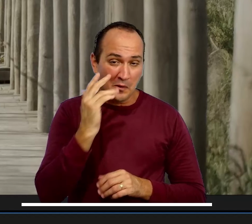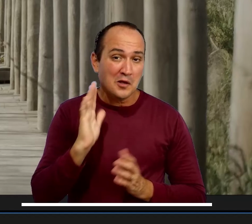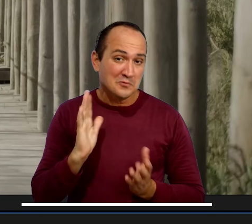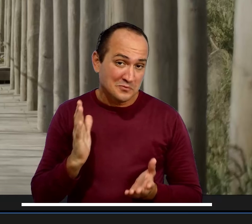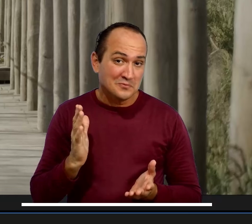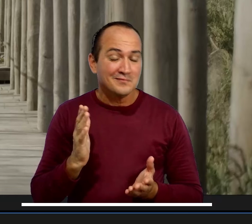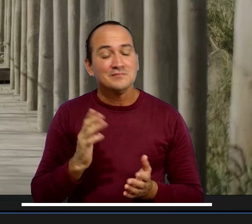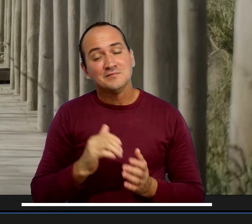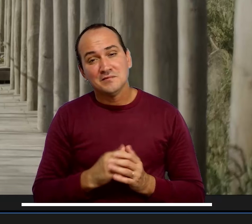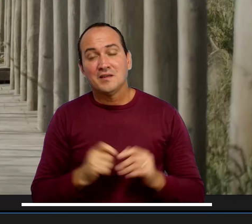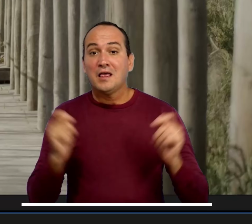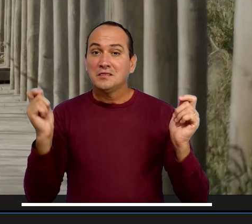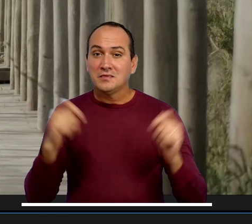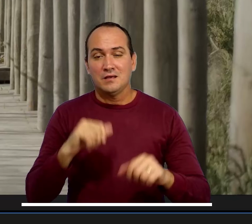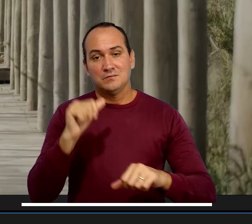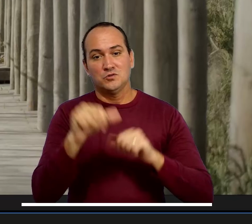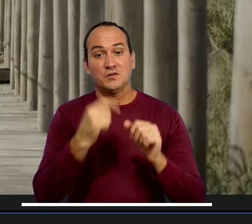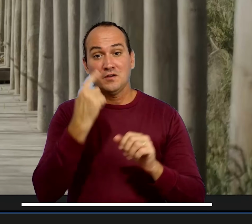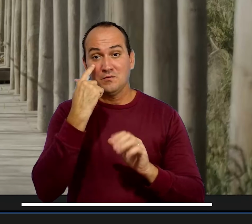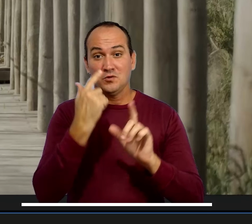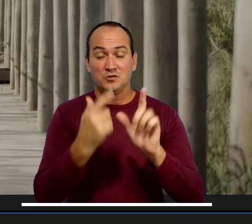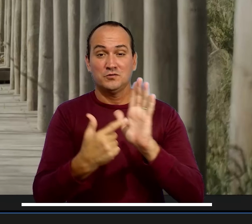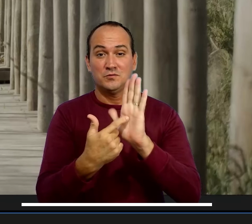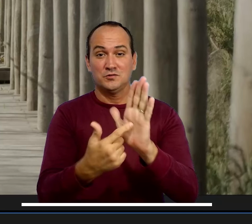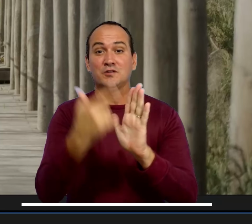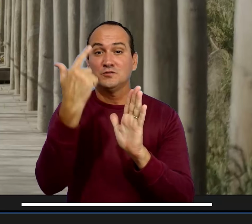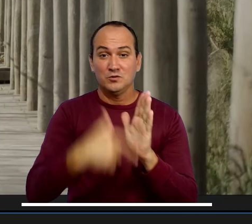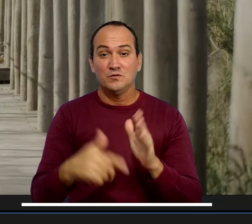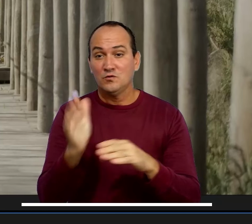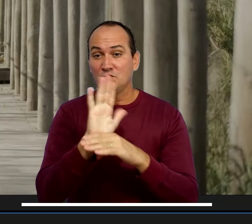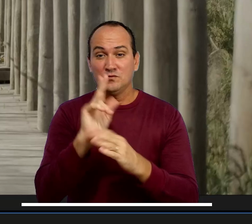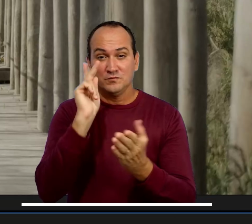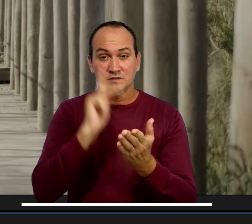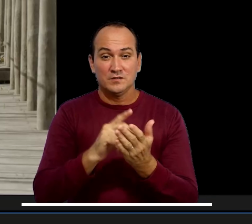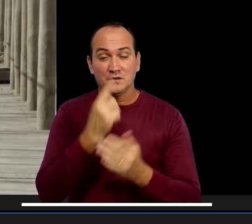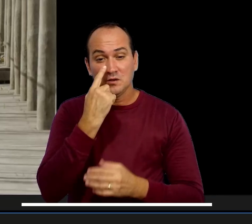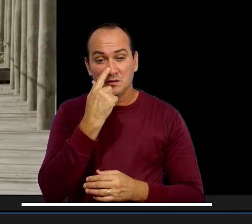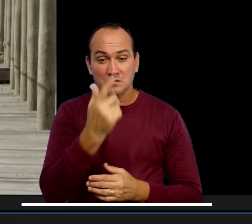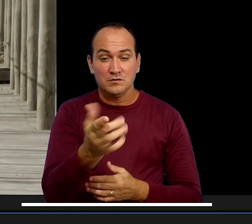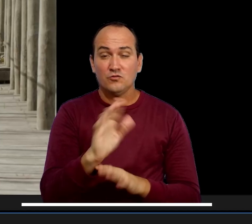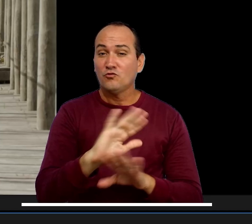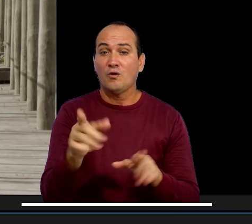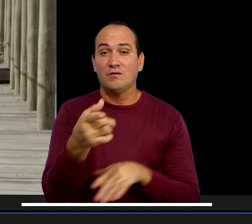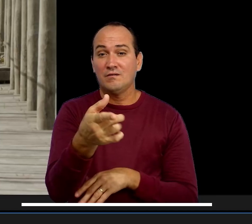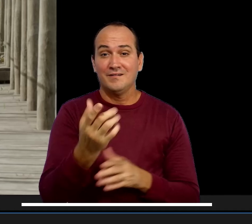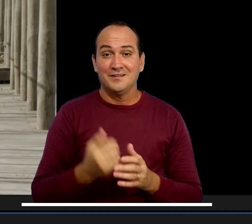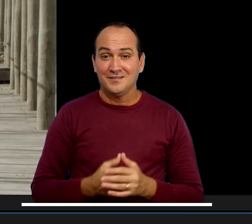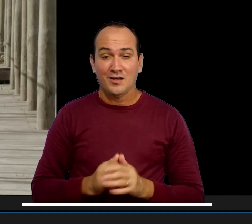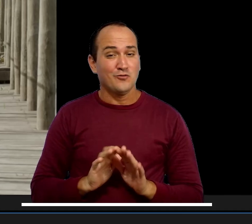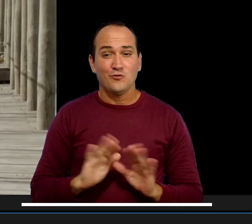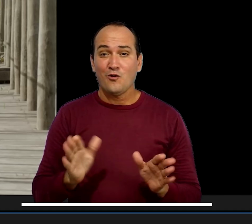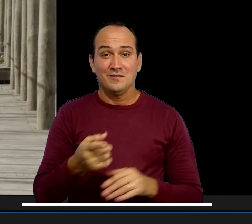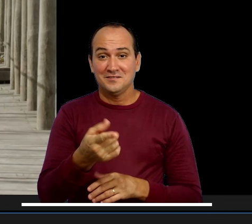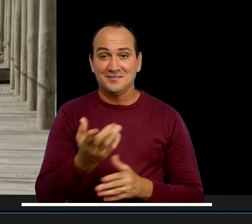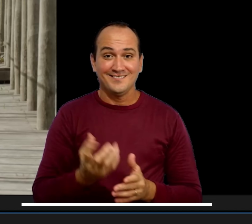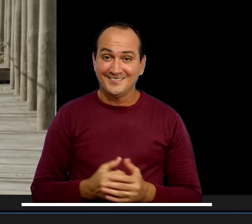assim, certo? Vou até mostrar novamente o meu vídeo original, ó. Tirar aqui o áudio. O meu vídeo era só isso, ó. Esse é o vídeo